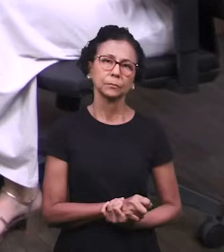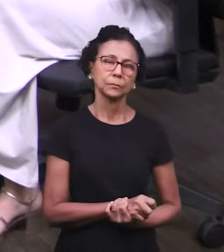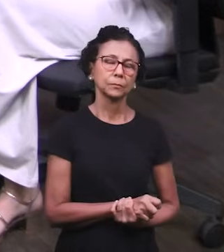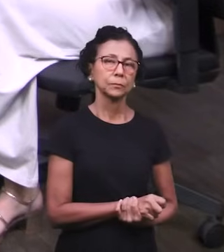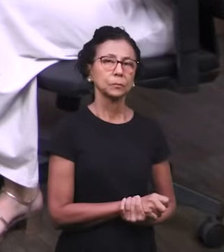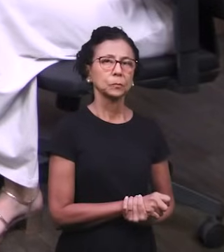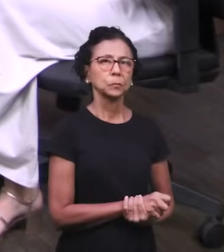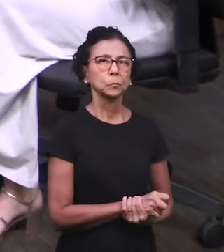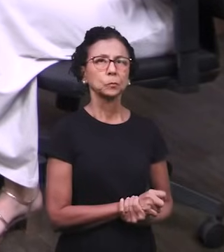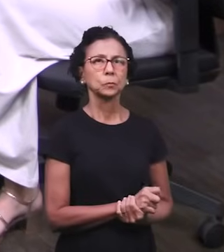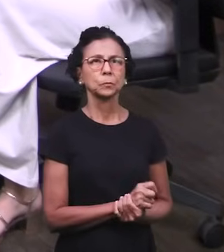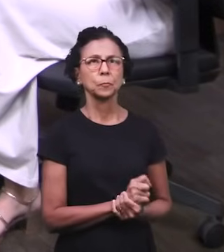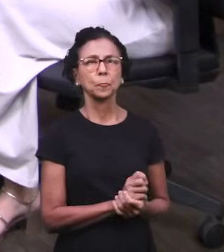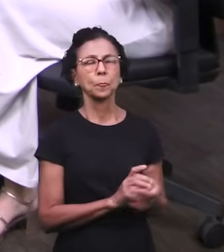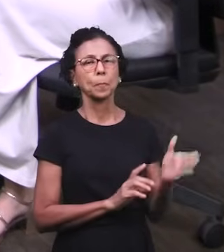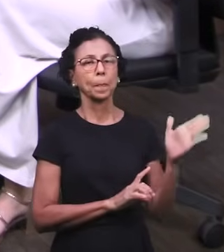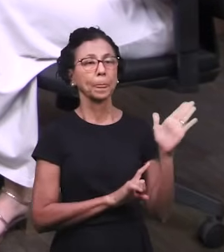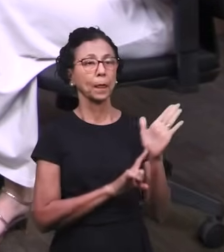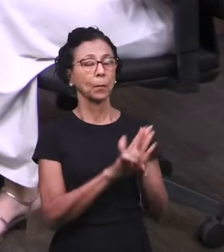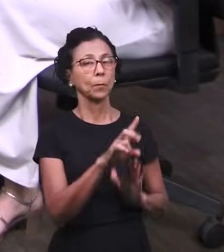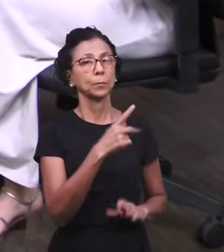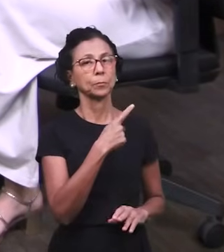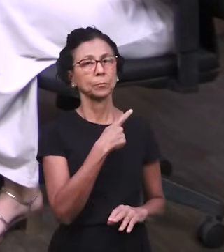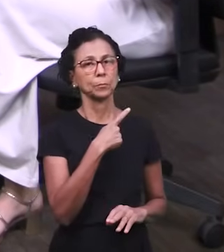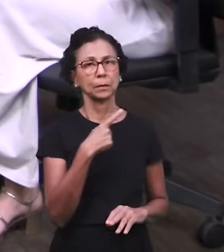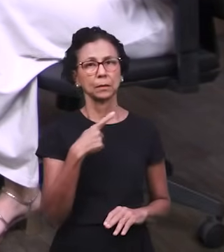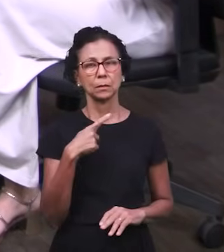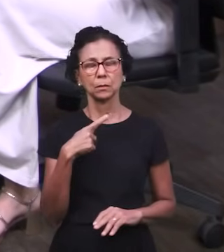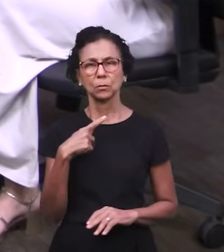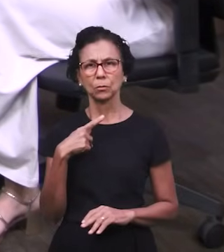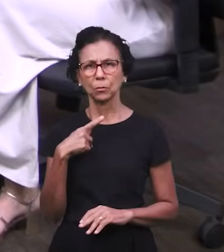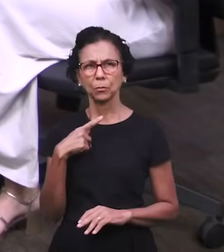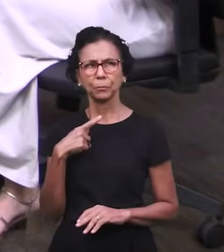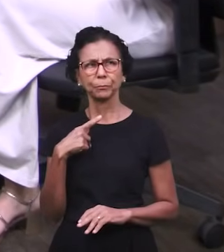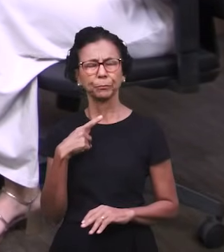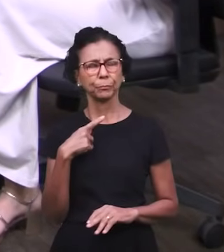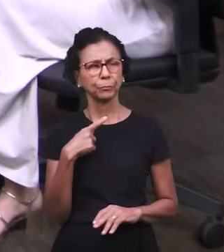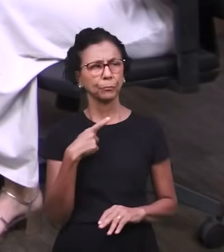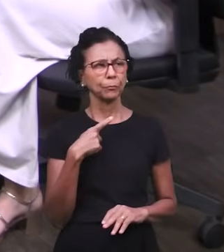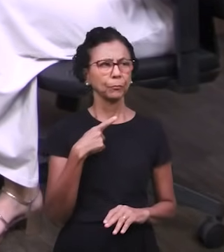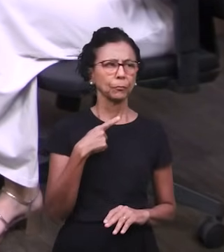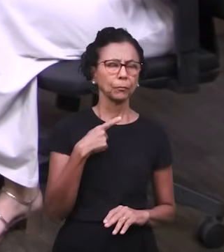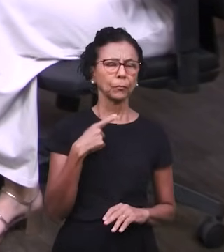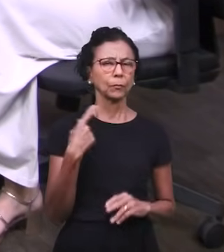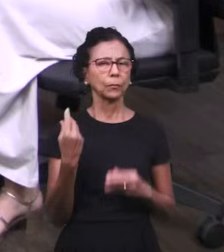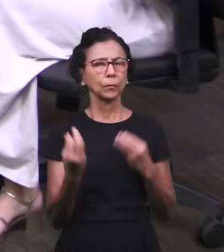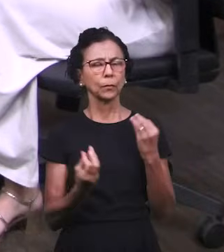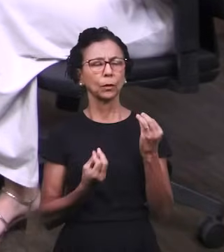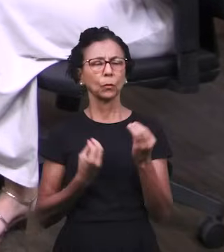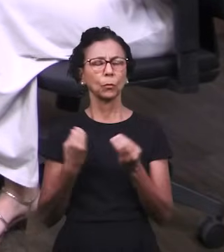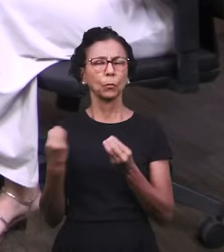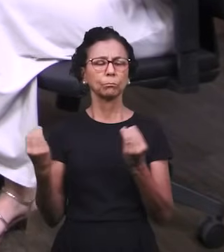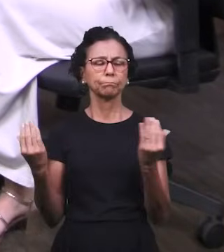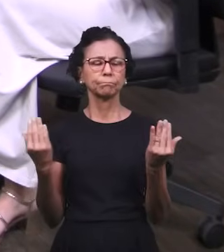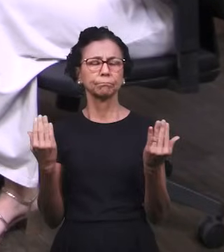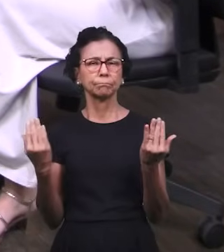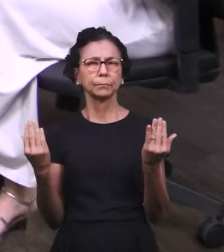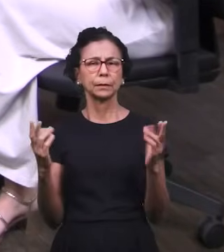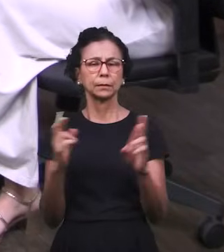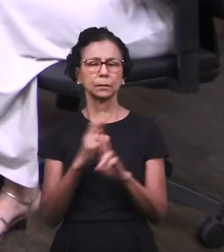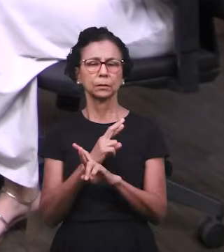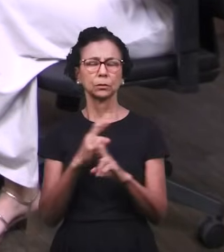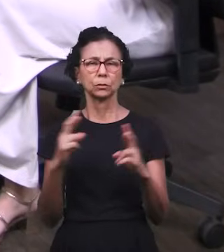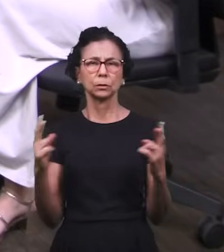dois momentos, o momento do Natal acontecido, e aí a gente vai para a origem do Natal há quase 2000 anos